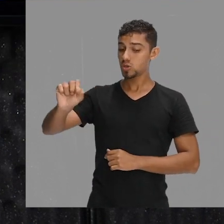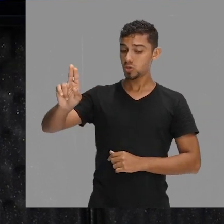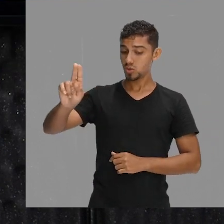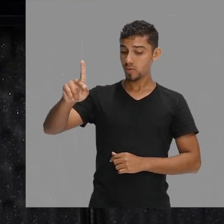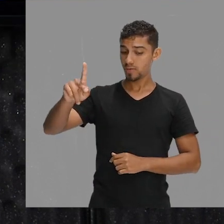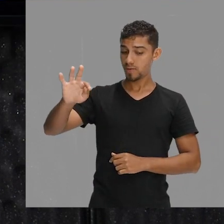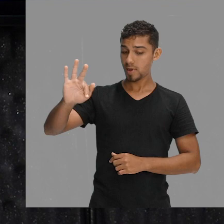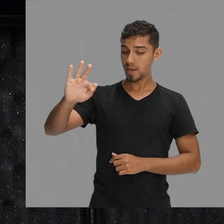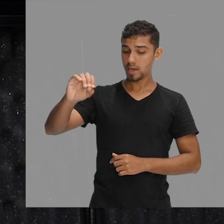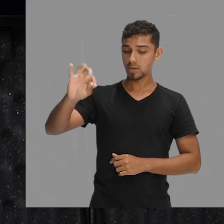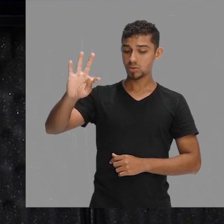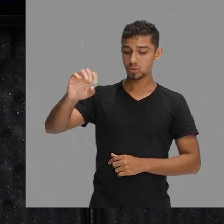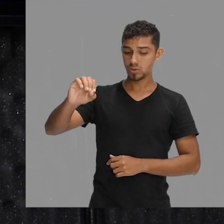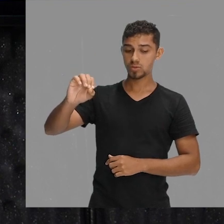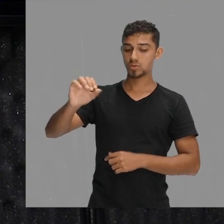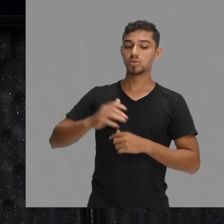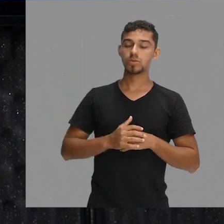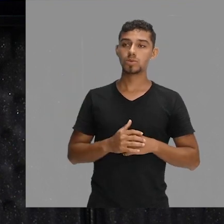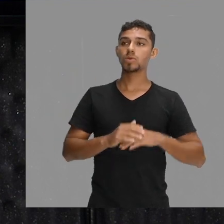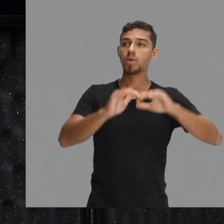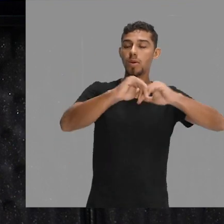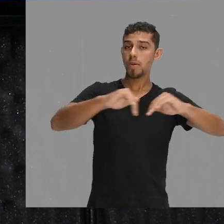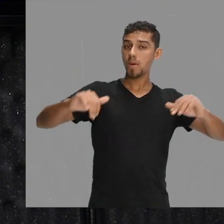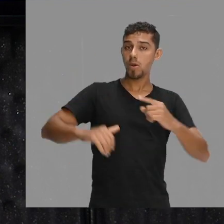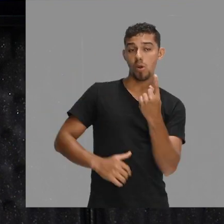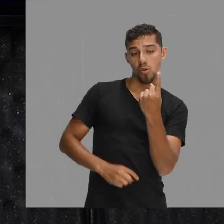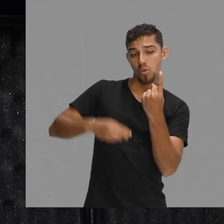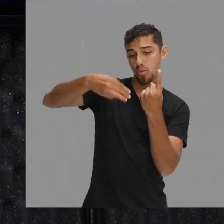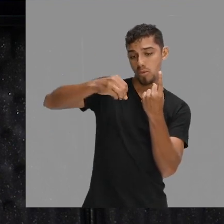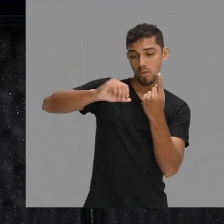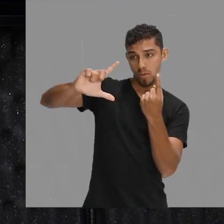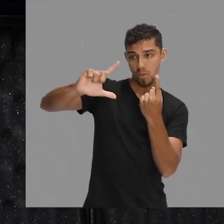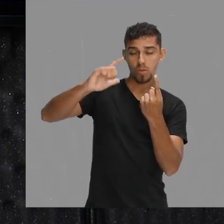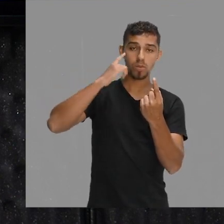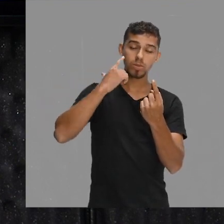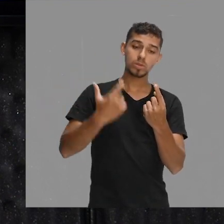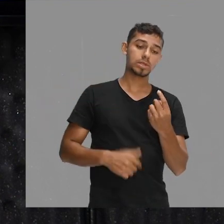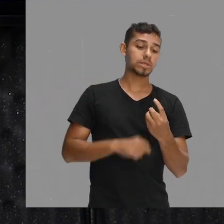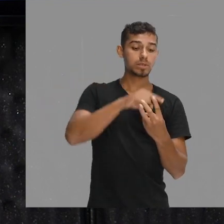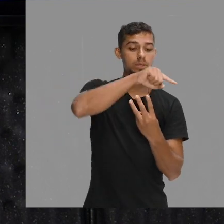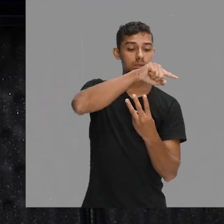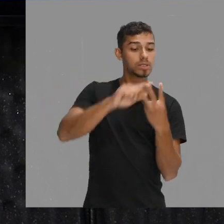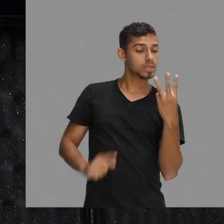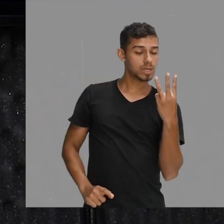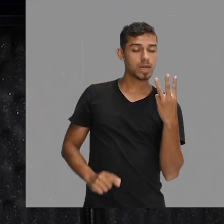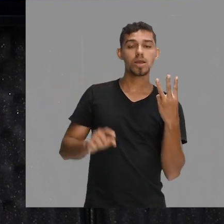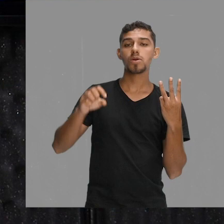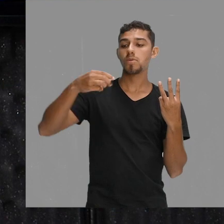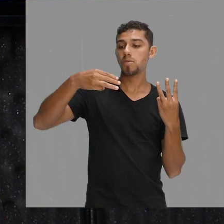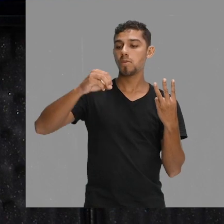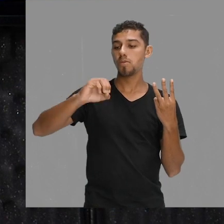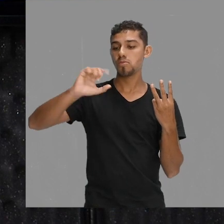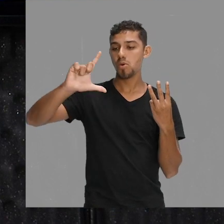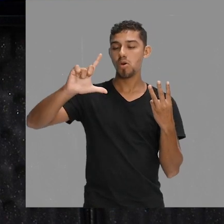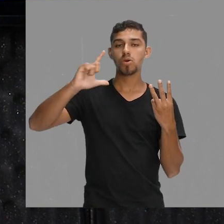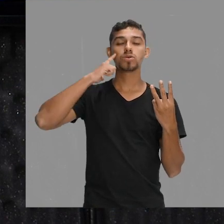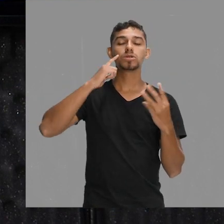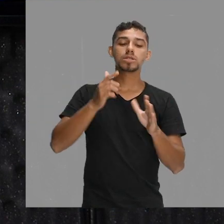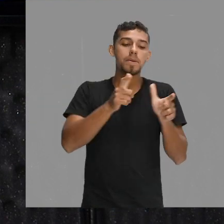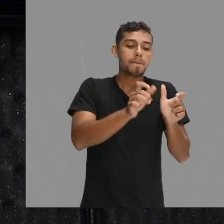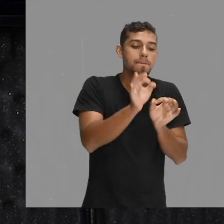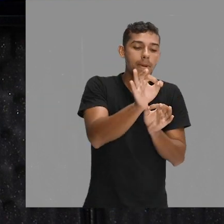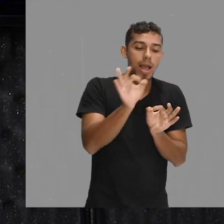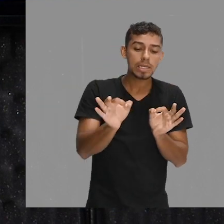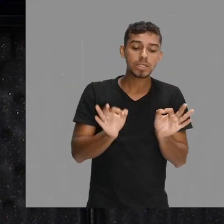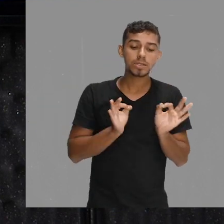verdade, 1 mol de H2SO4 vai gerar o quê? 3 mols de partículas. O mol